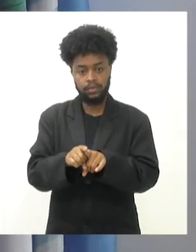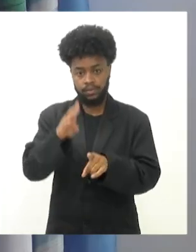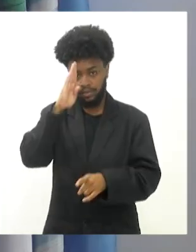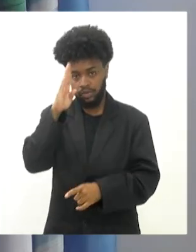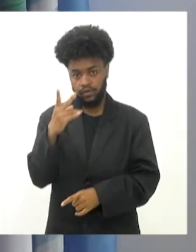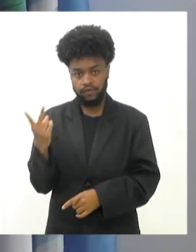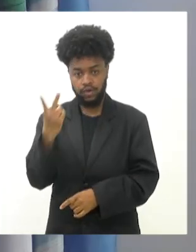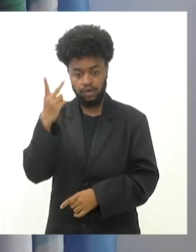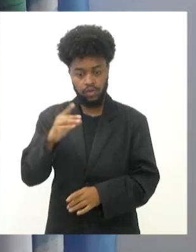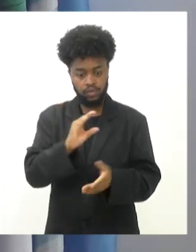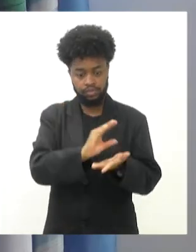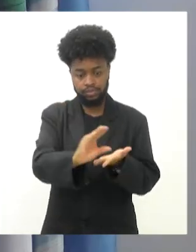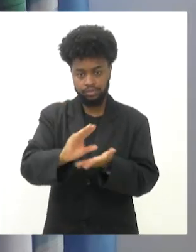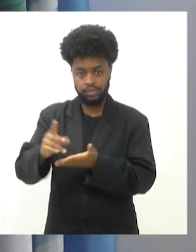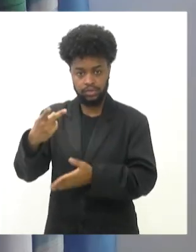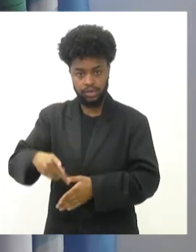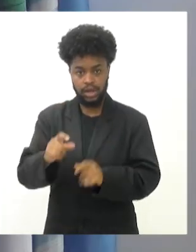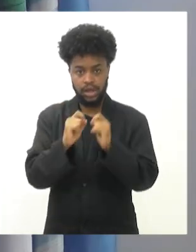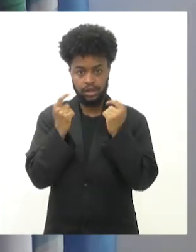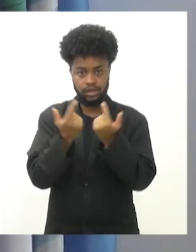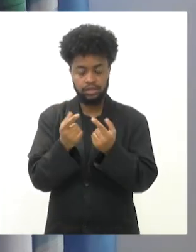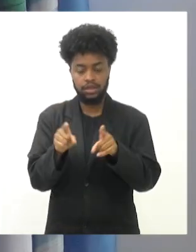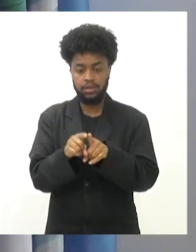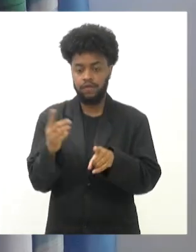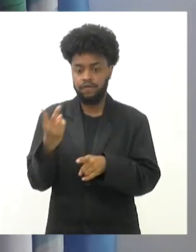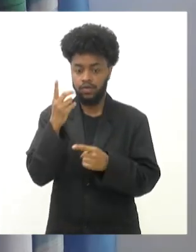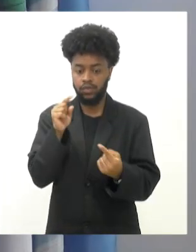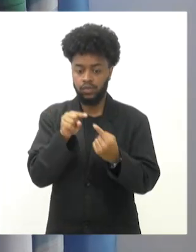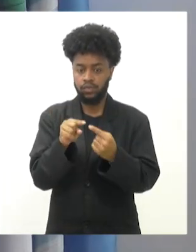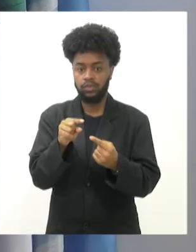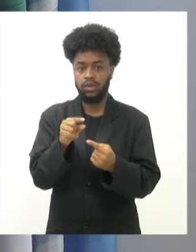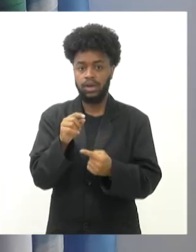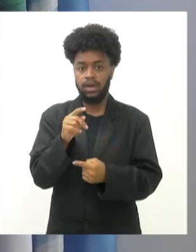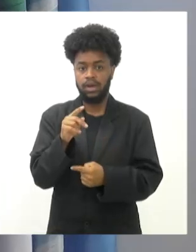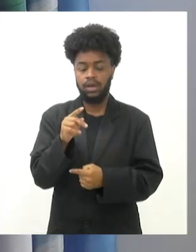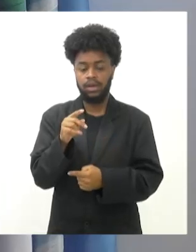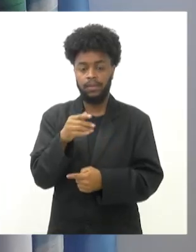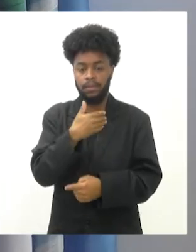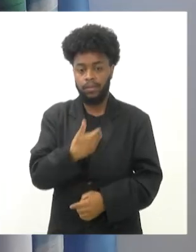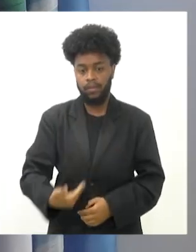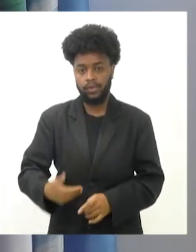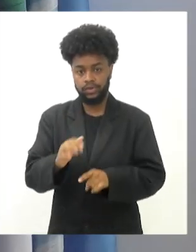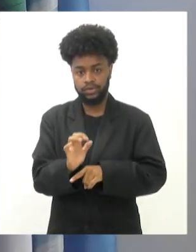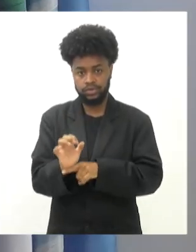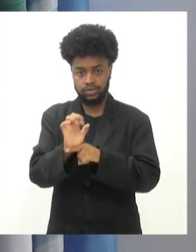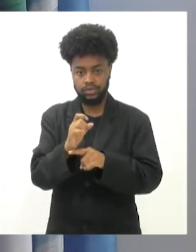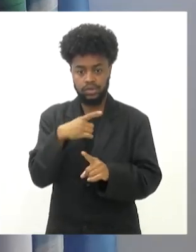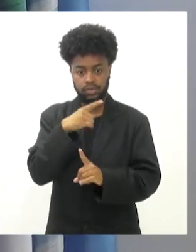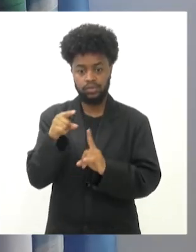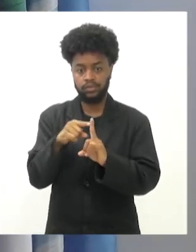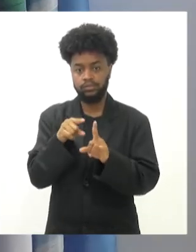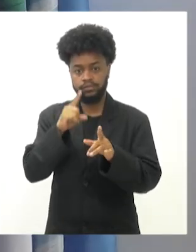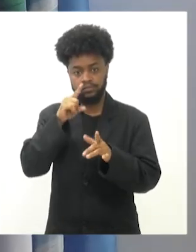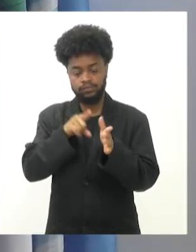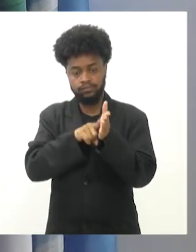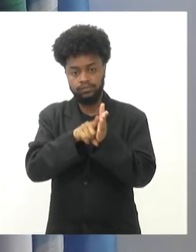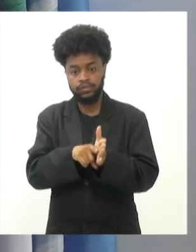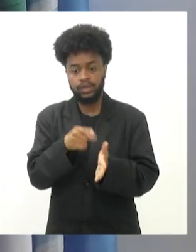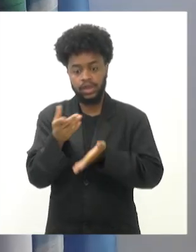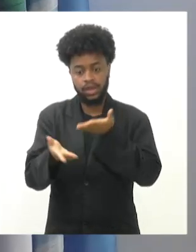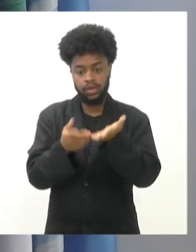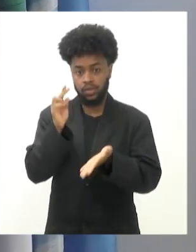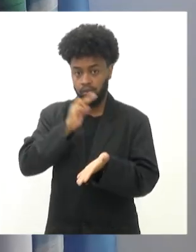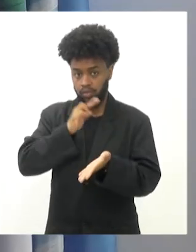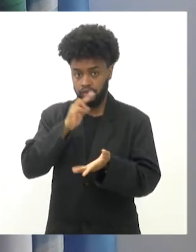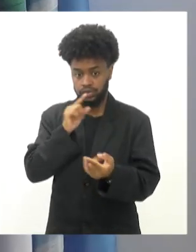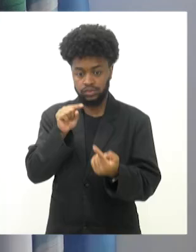Assembleia Legislativa e os valores referentes ao erário público estadual. Serão objetos de investigação o atendimento